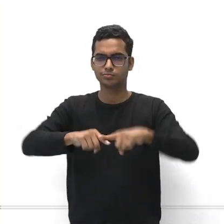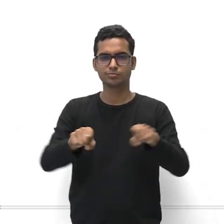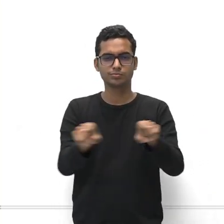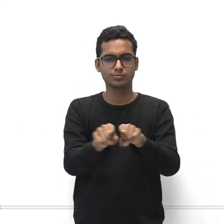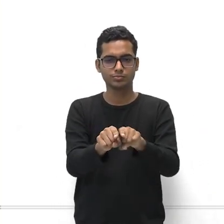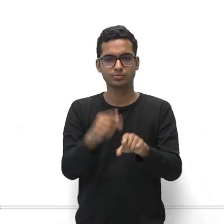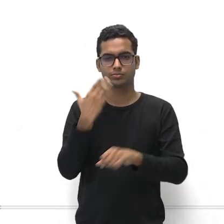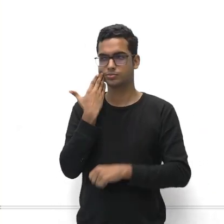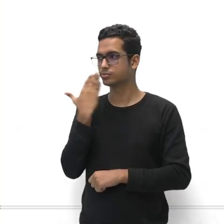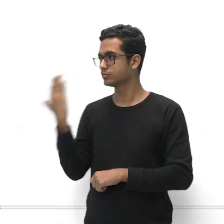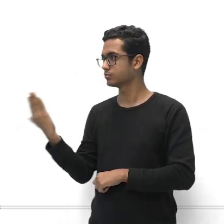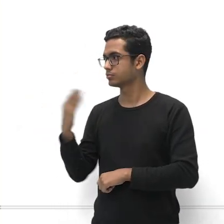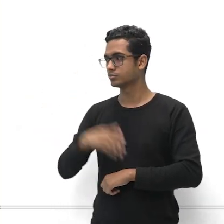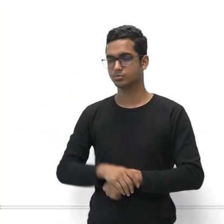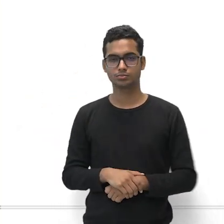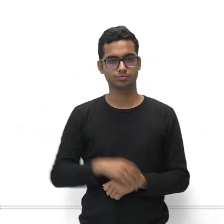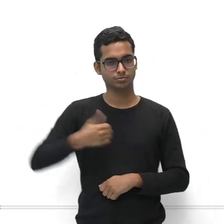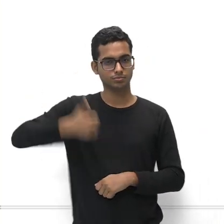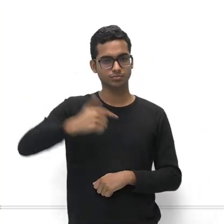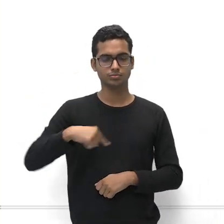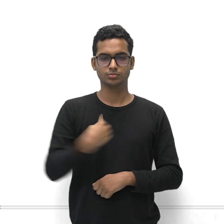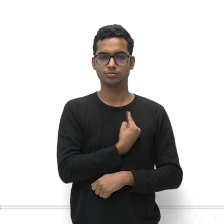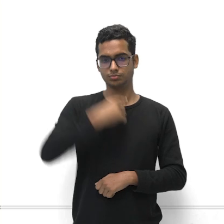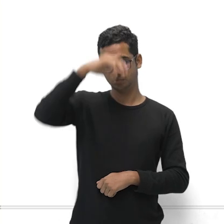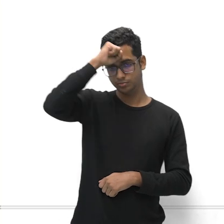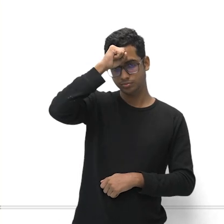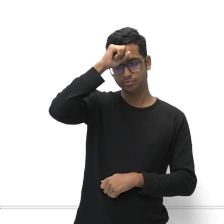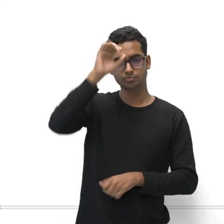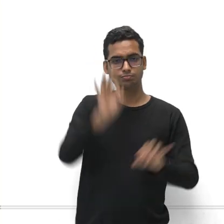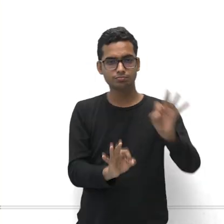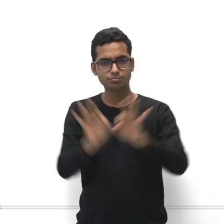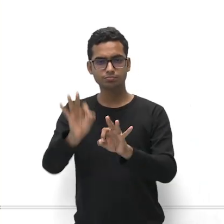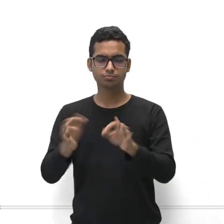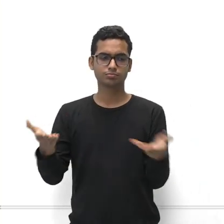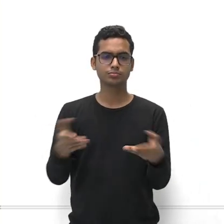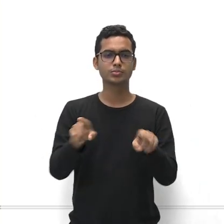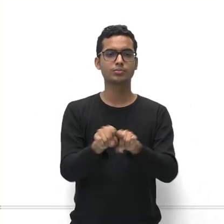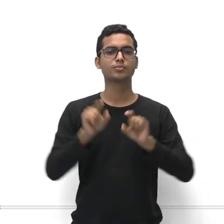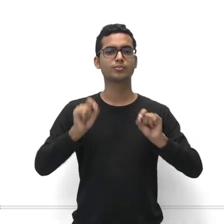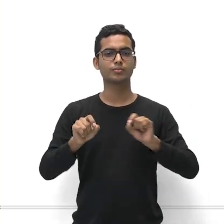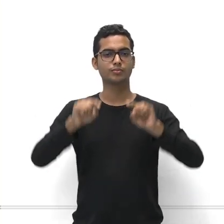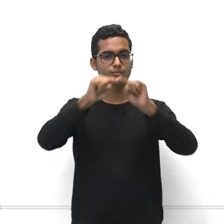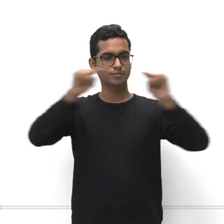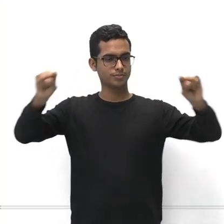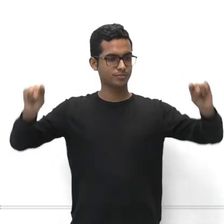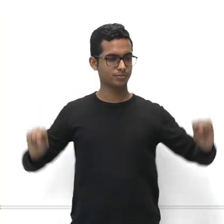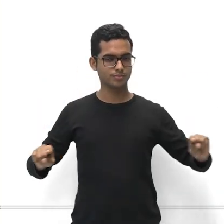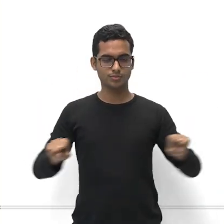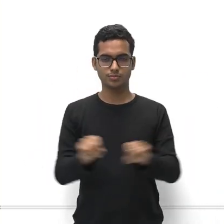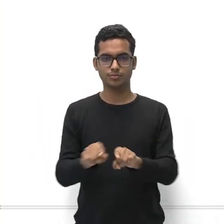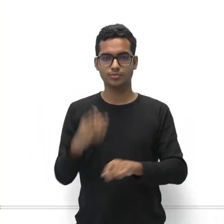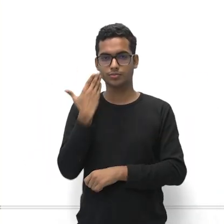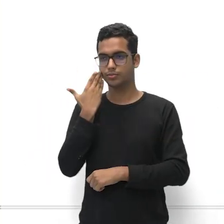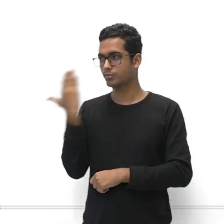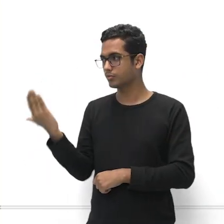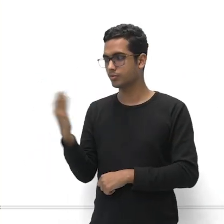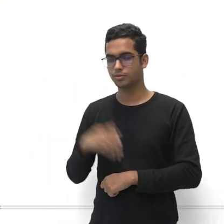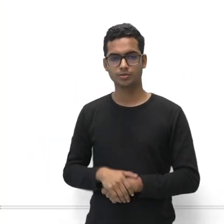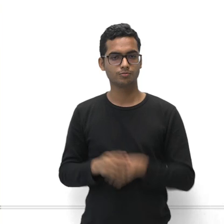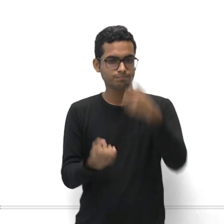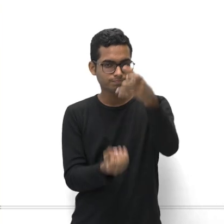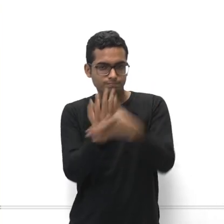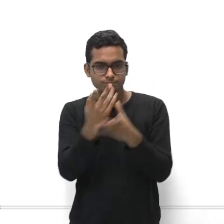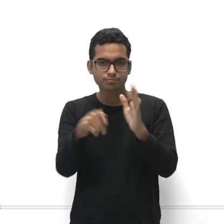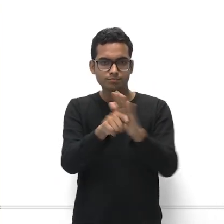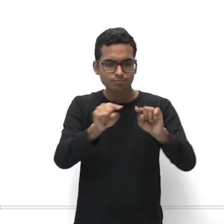vamos aprender a construir é o nosso retângulo. Então, como é que nós fazemos isso? Nós criamos uma reta